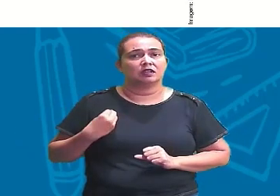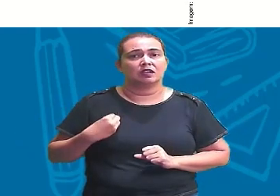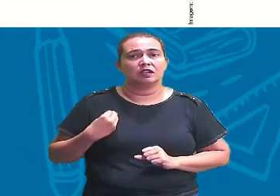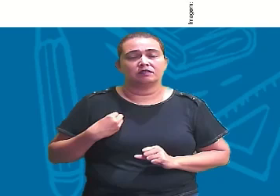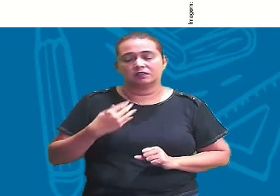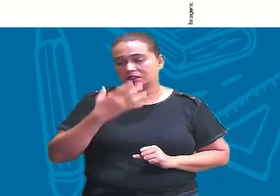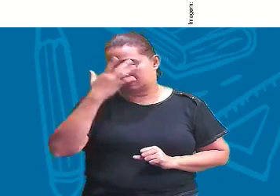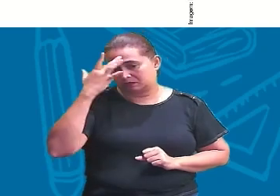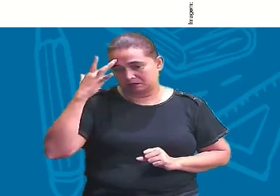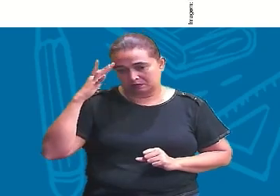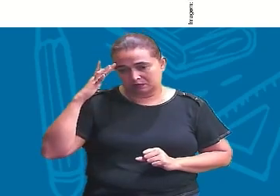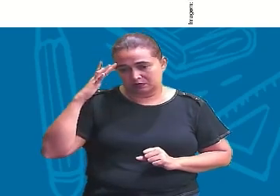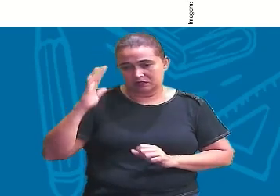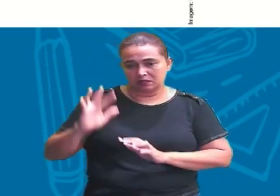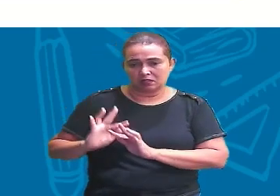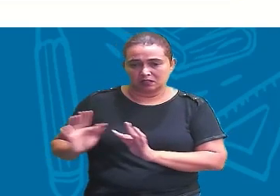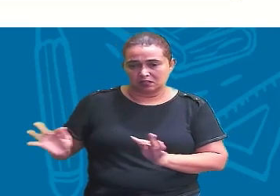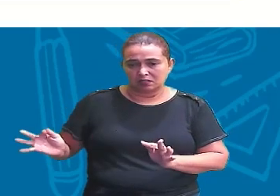pobre.